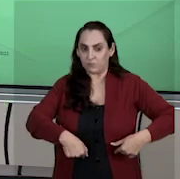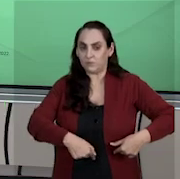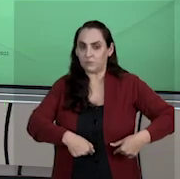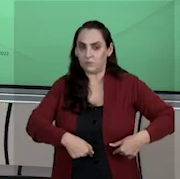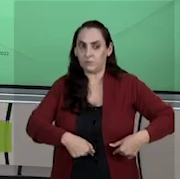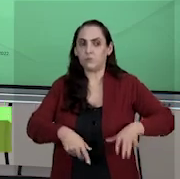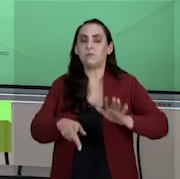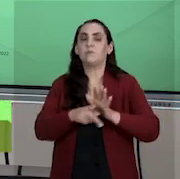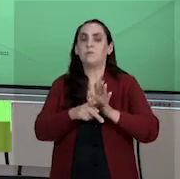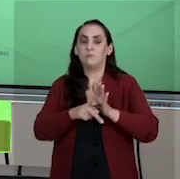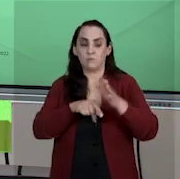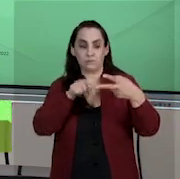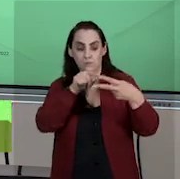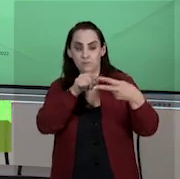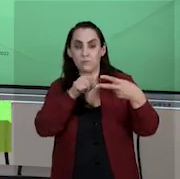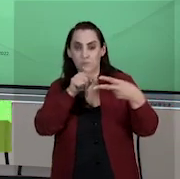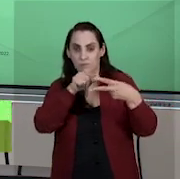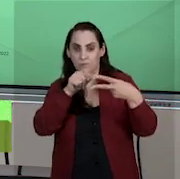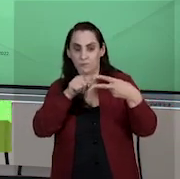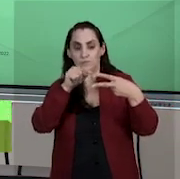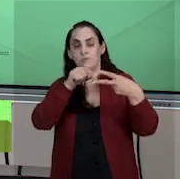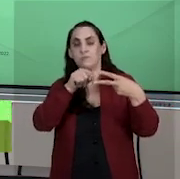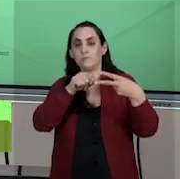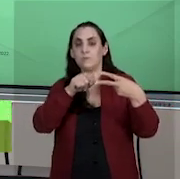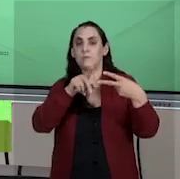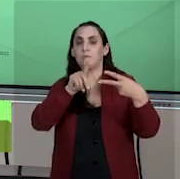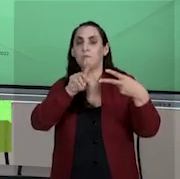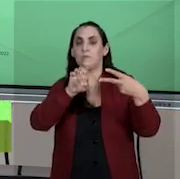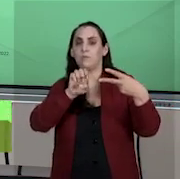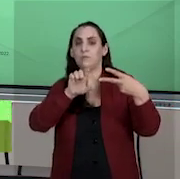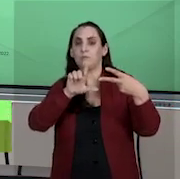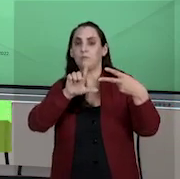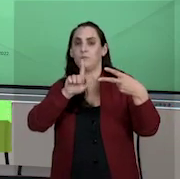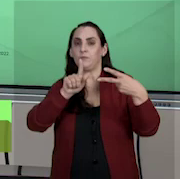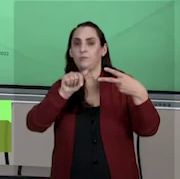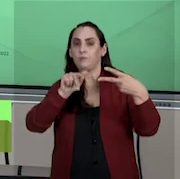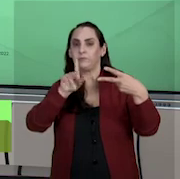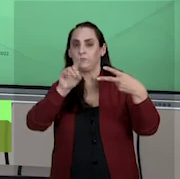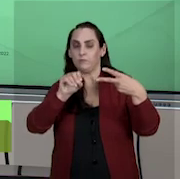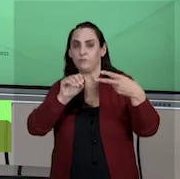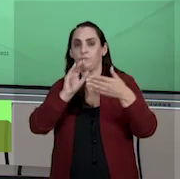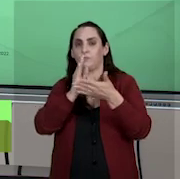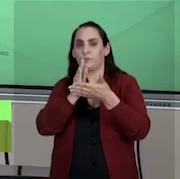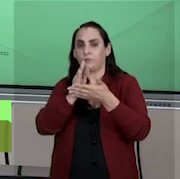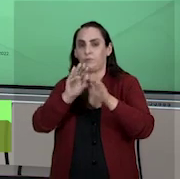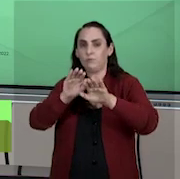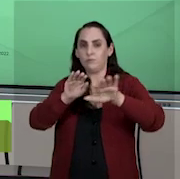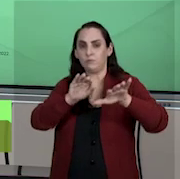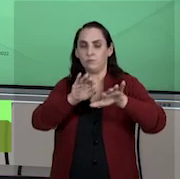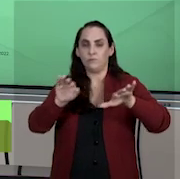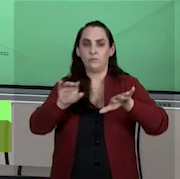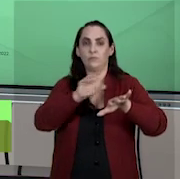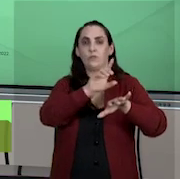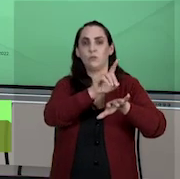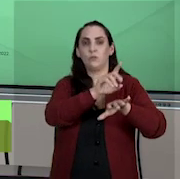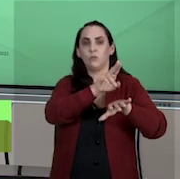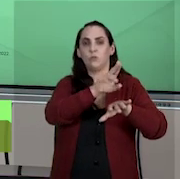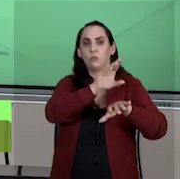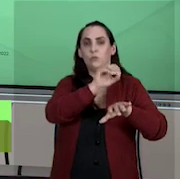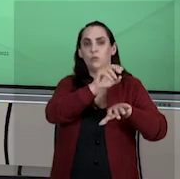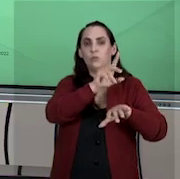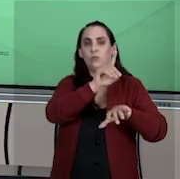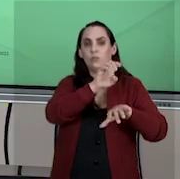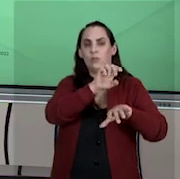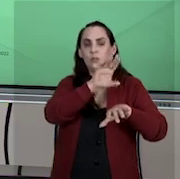intestino delgado, ele é dividido em região de duodeno, que é uma região mais central, o jejuno e